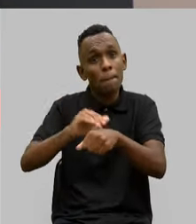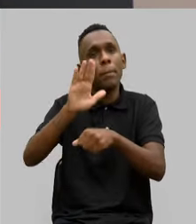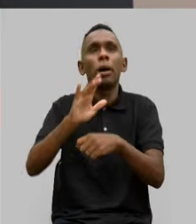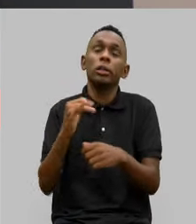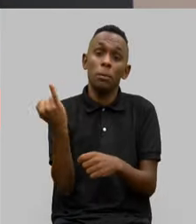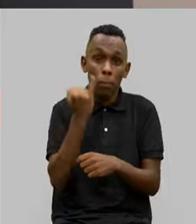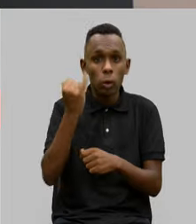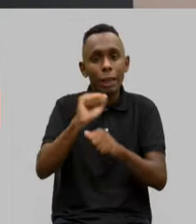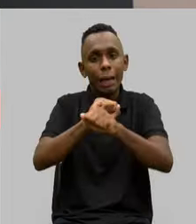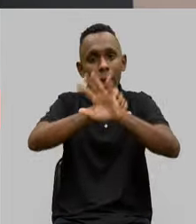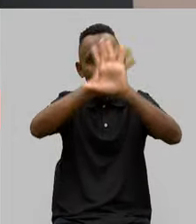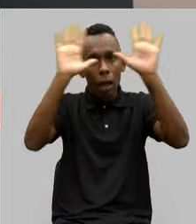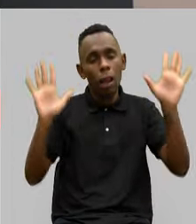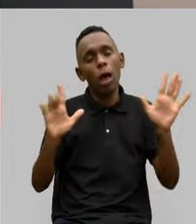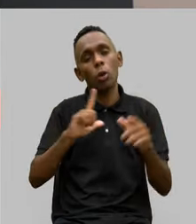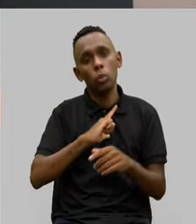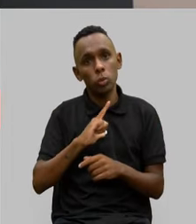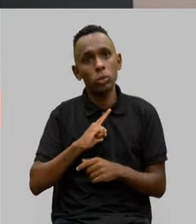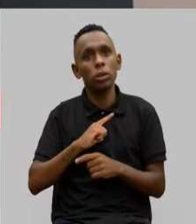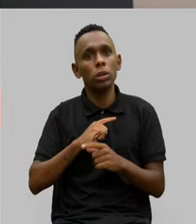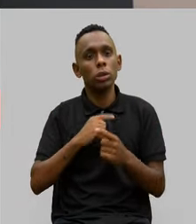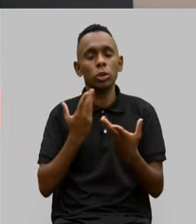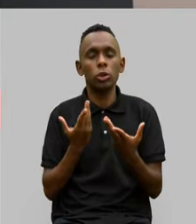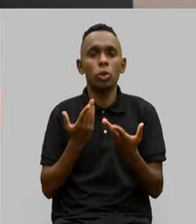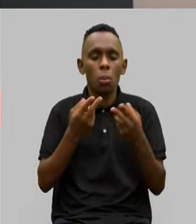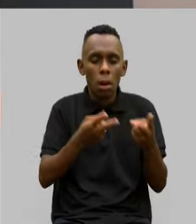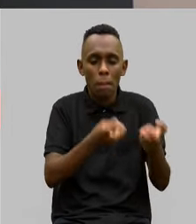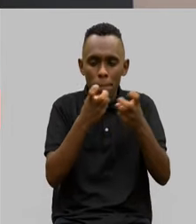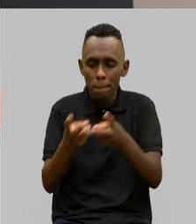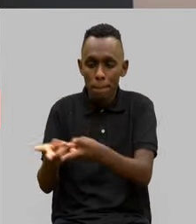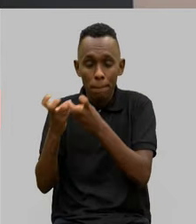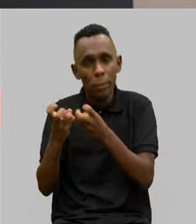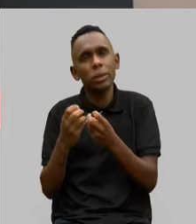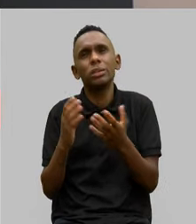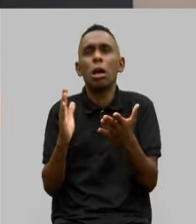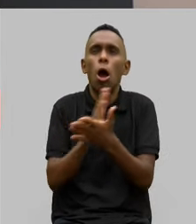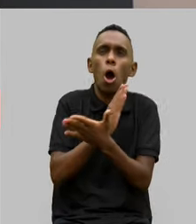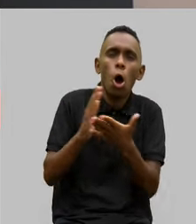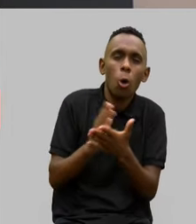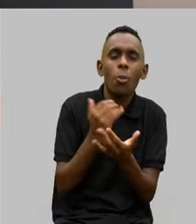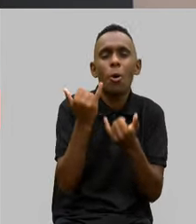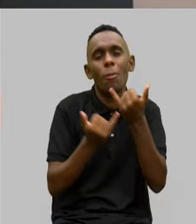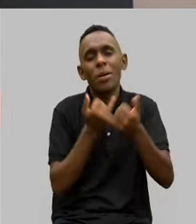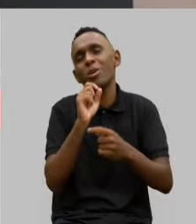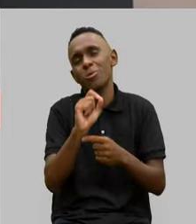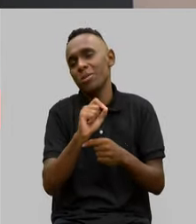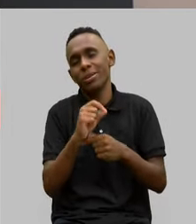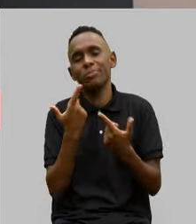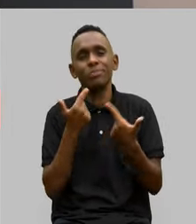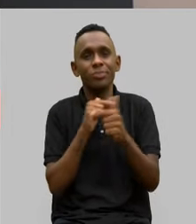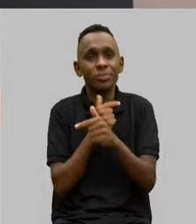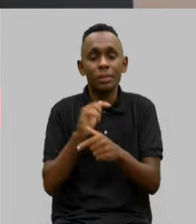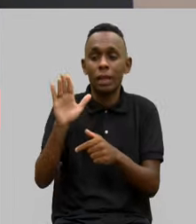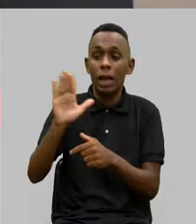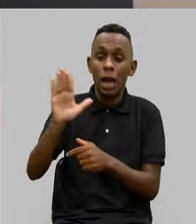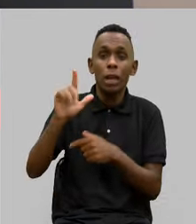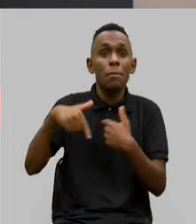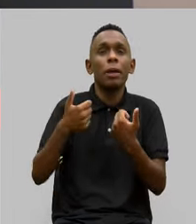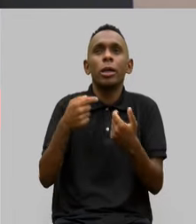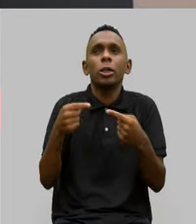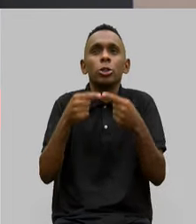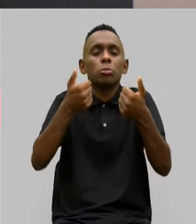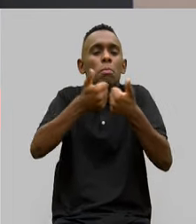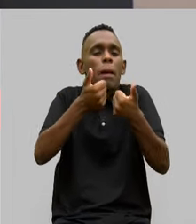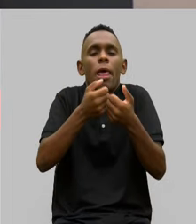entenda isso então a identificação eu até algumas vezes brinco dizendo que cannabis é bem próxima de